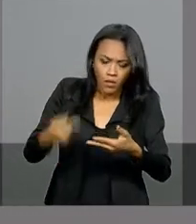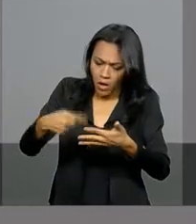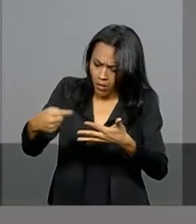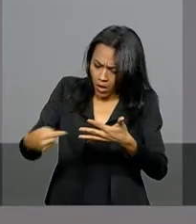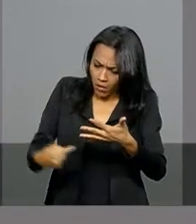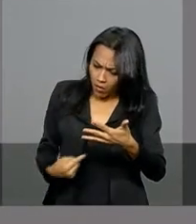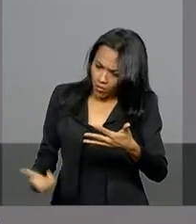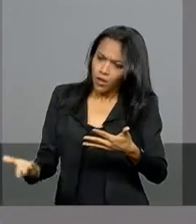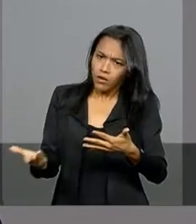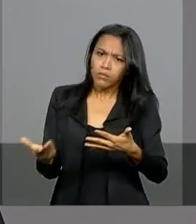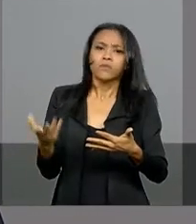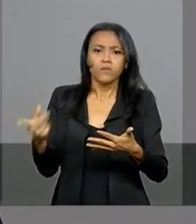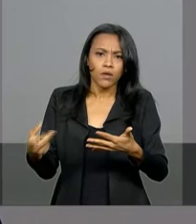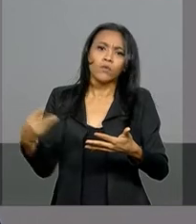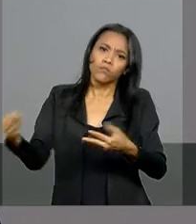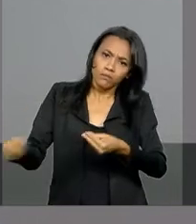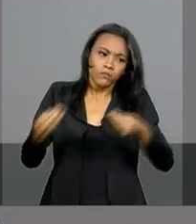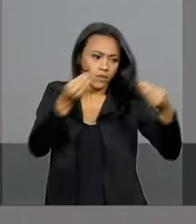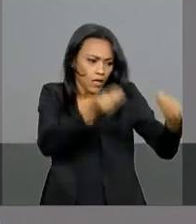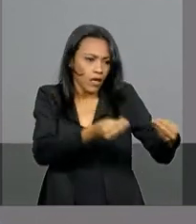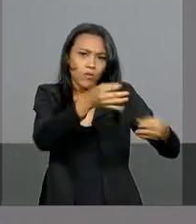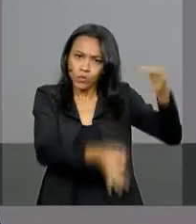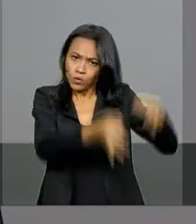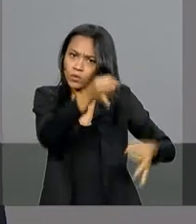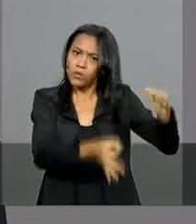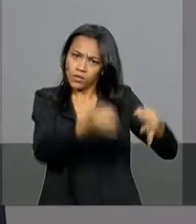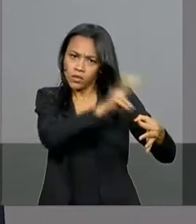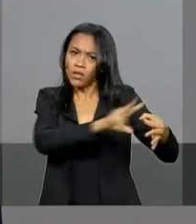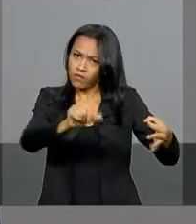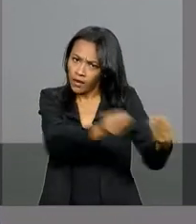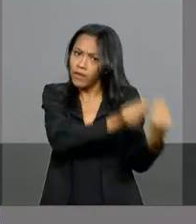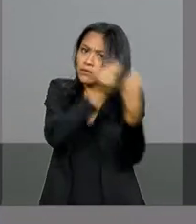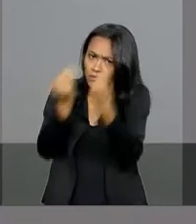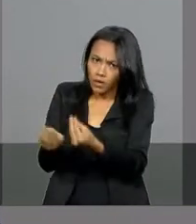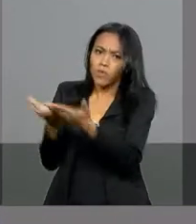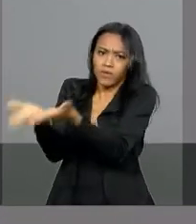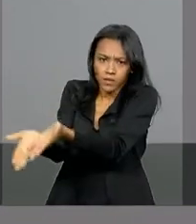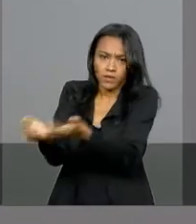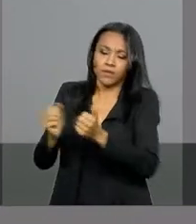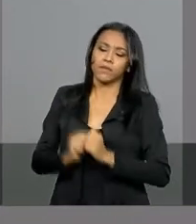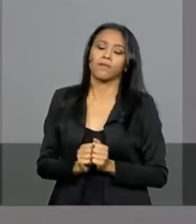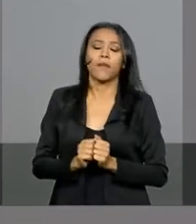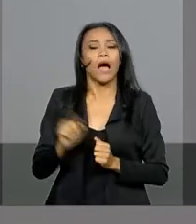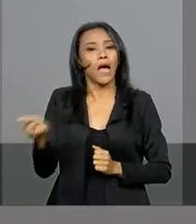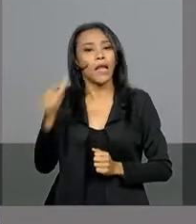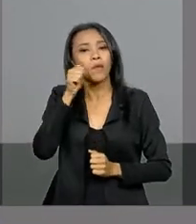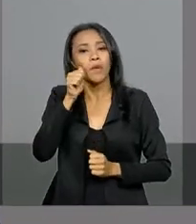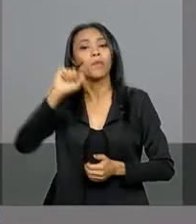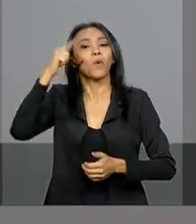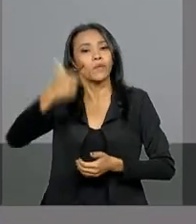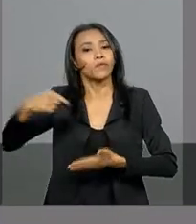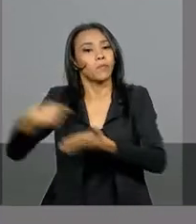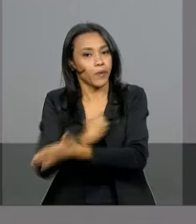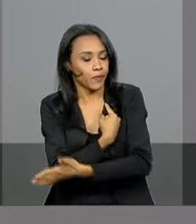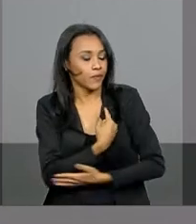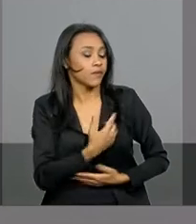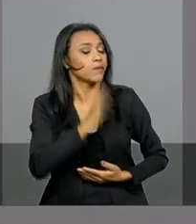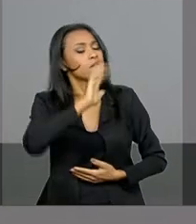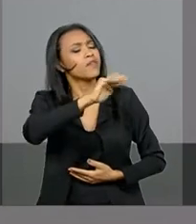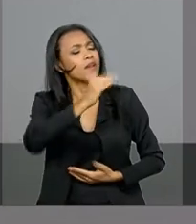o juízo ai vai vai conceder essa liminar aí ela me fez uma pergunta é e